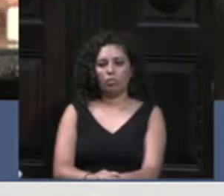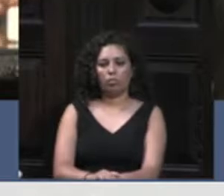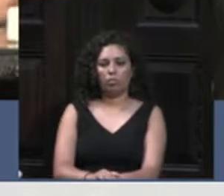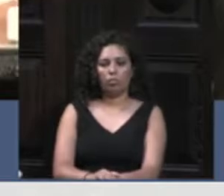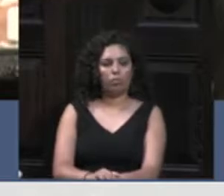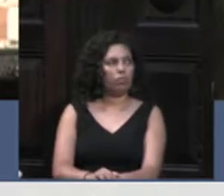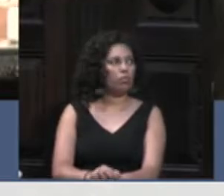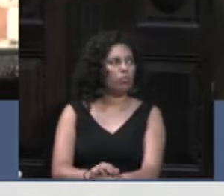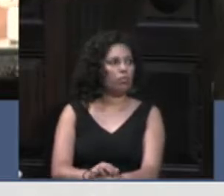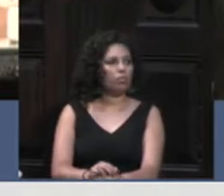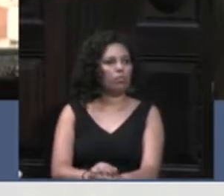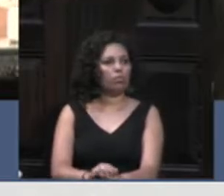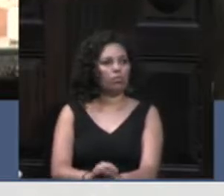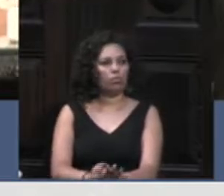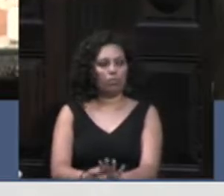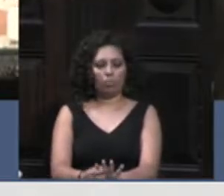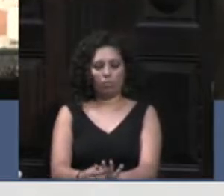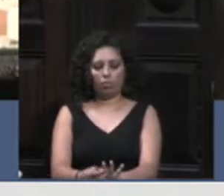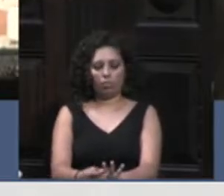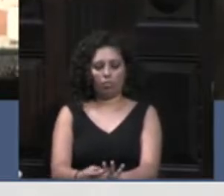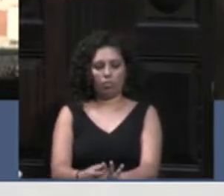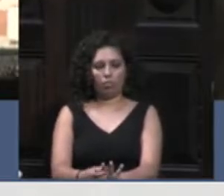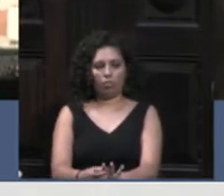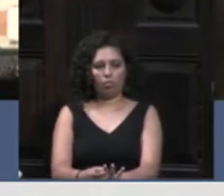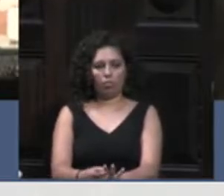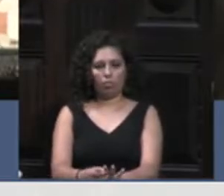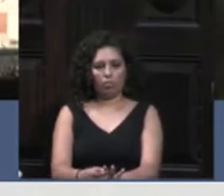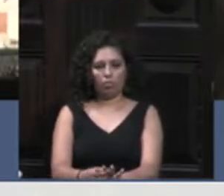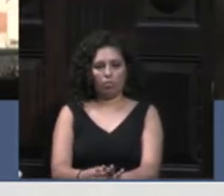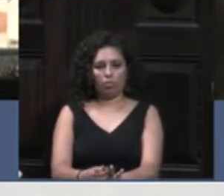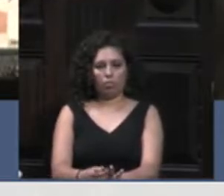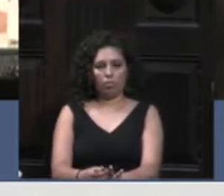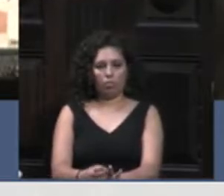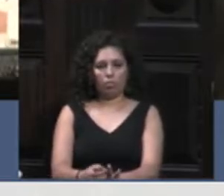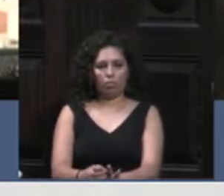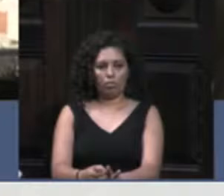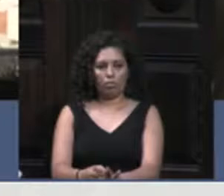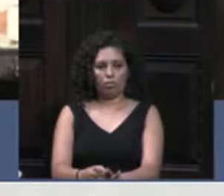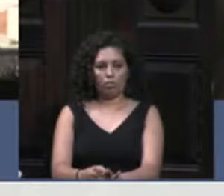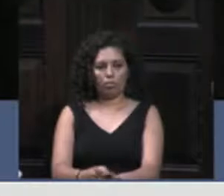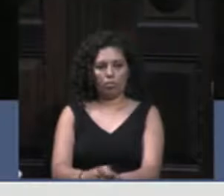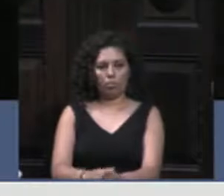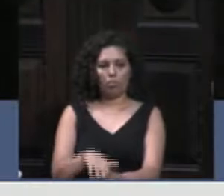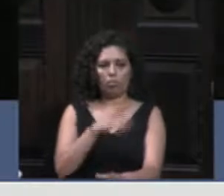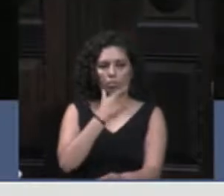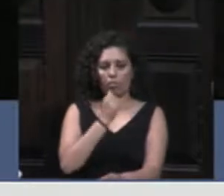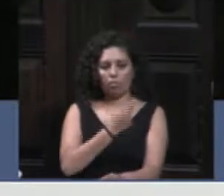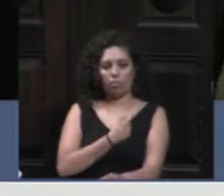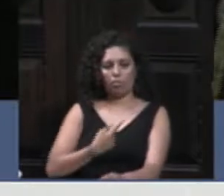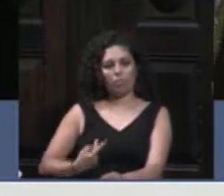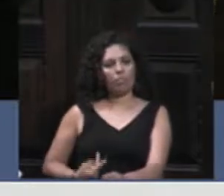Muita emoção, né, deputado Paulo Ramos? São tantas emoções. Já vividas. Presidente,